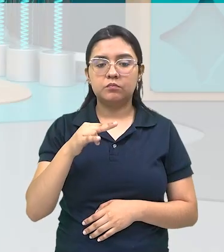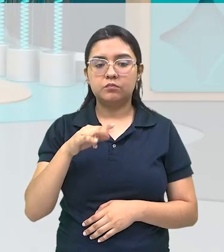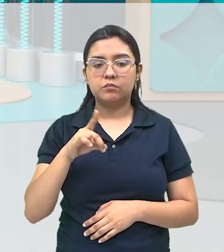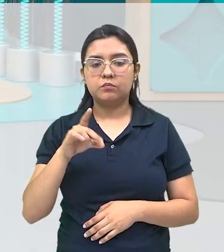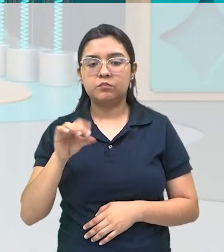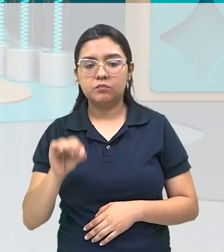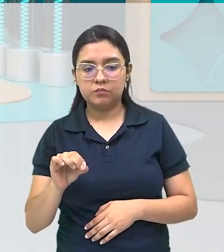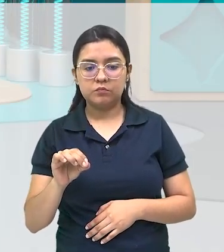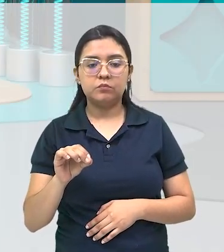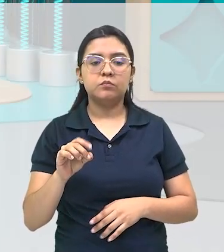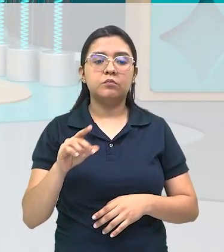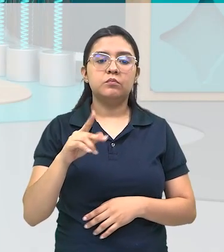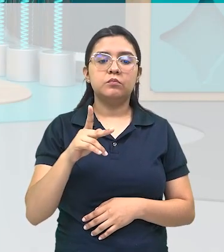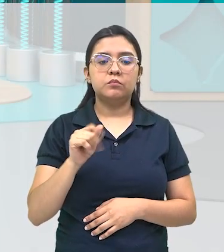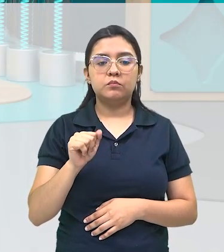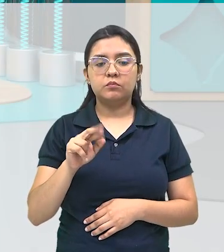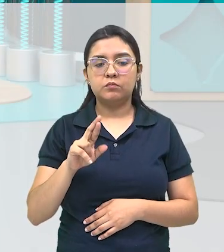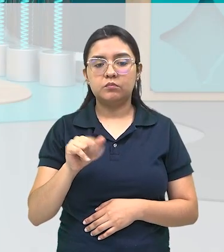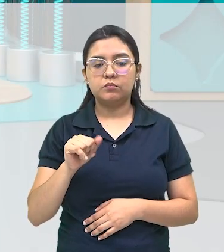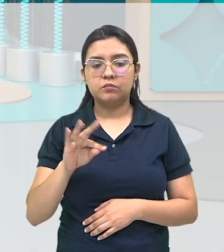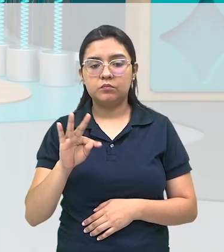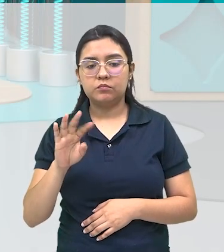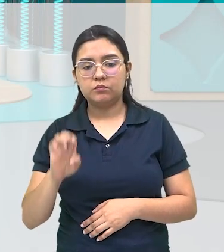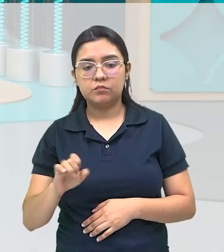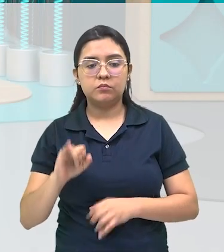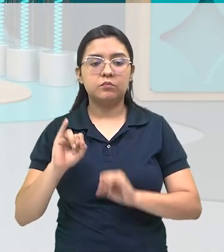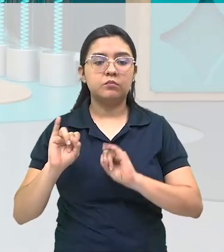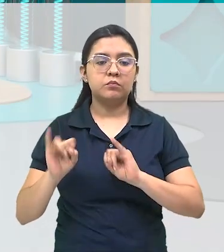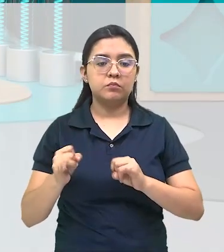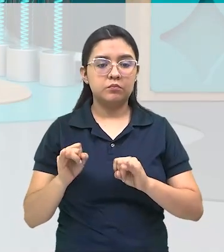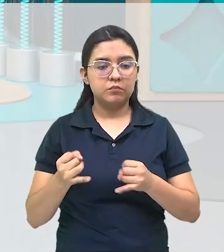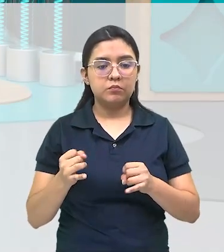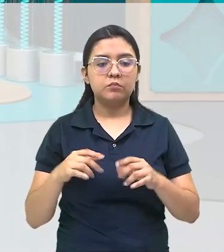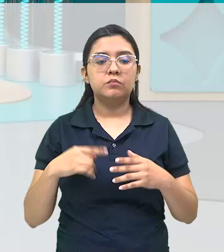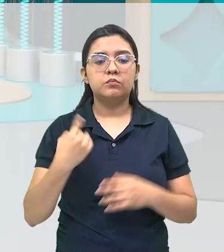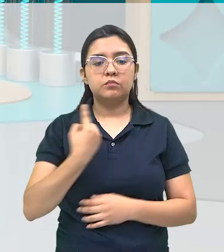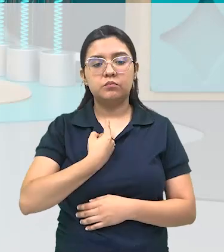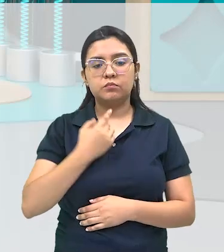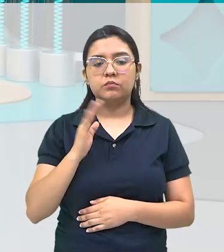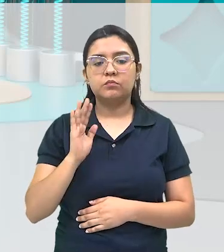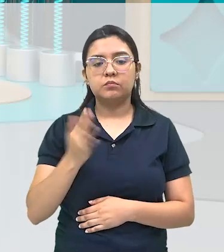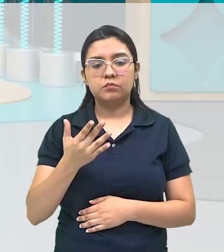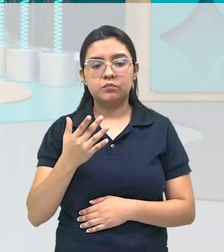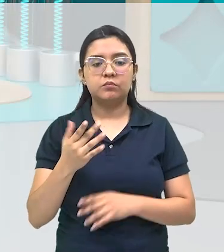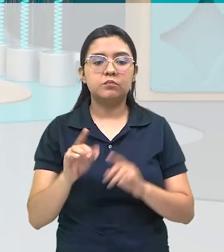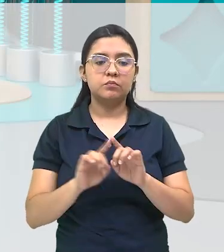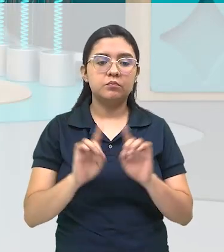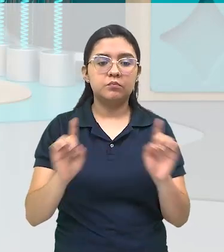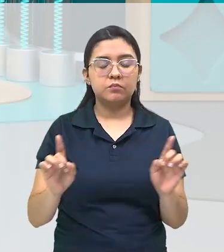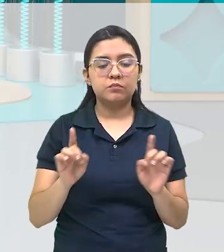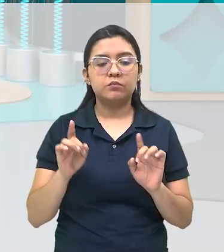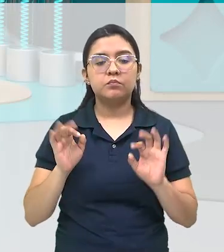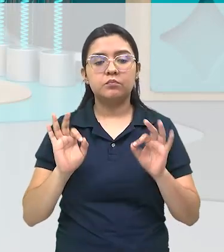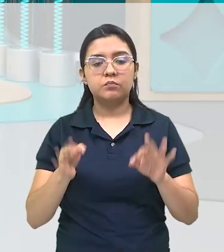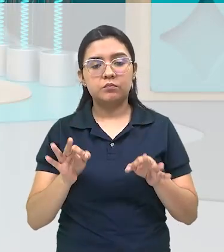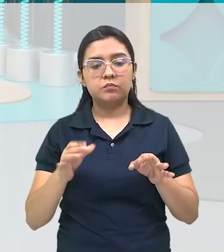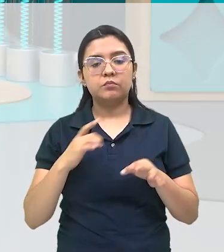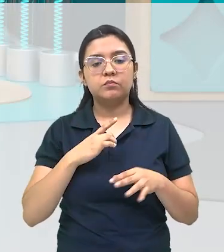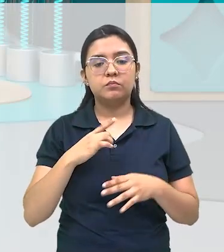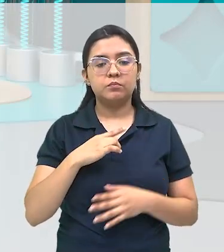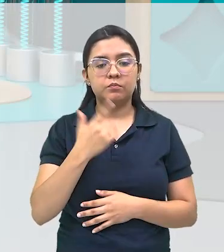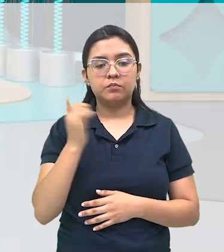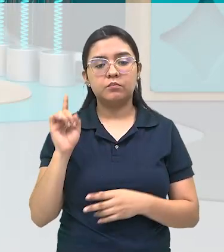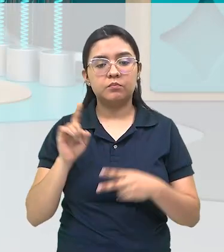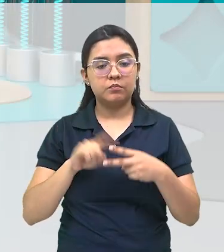karatê, conhece o jiu-jitsu, né? Todo mundo já ouviu falar pelo menos dessas daí, mas eu tenho certeza que essas